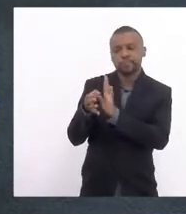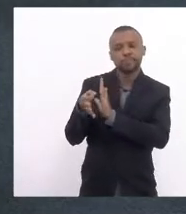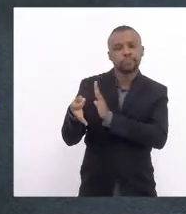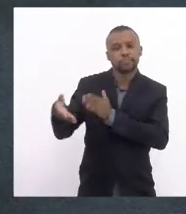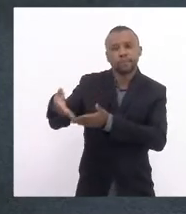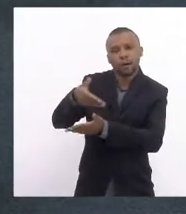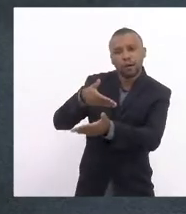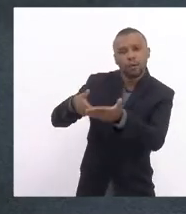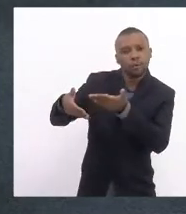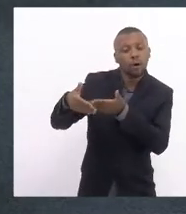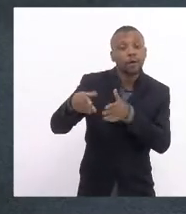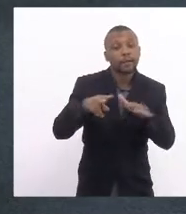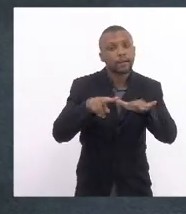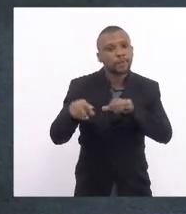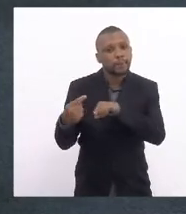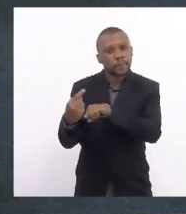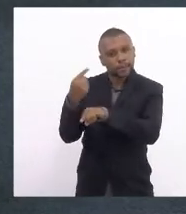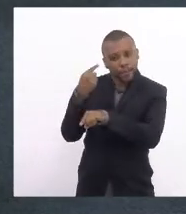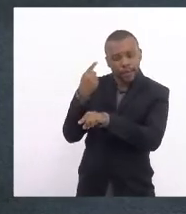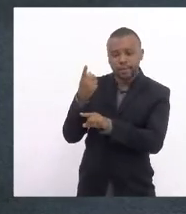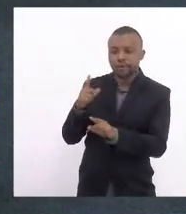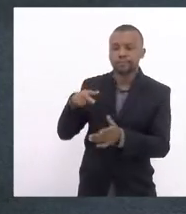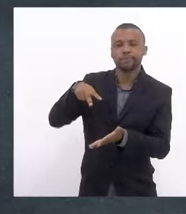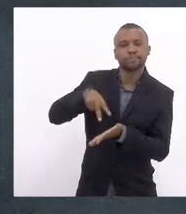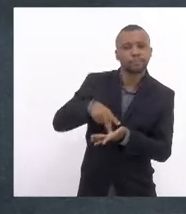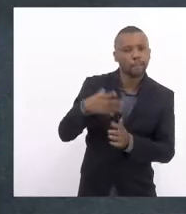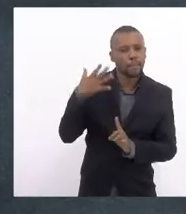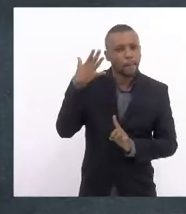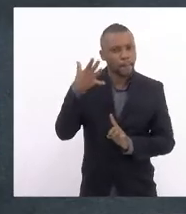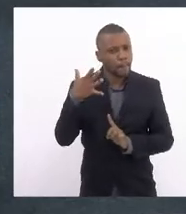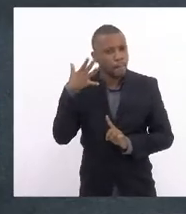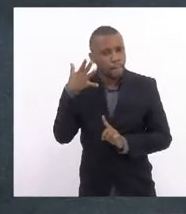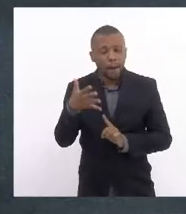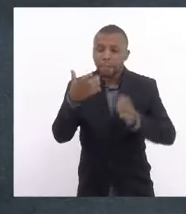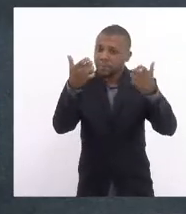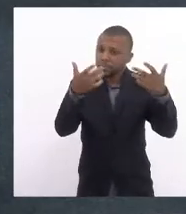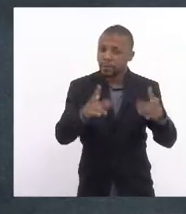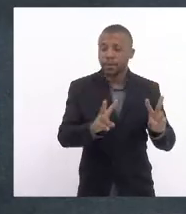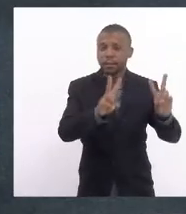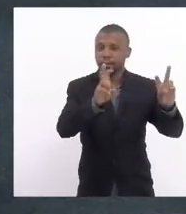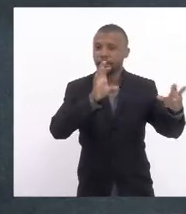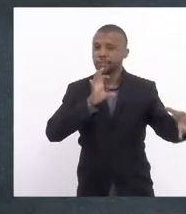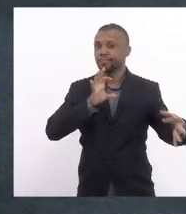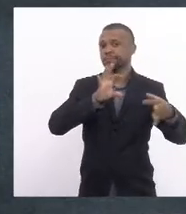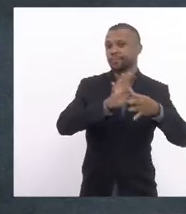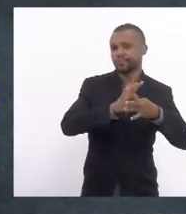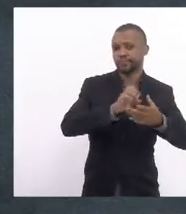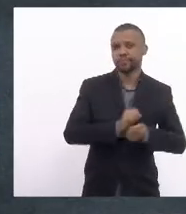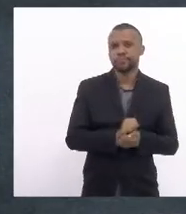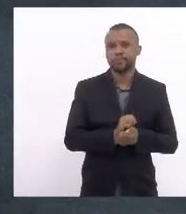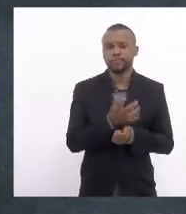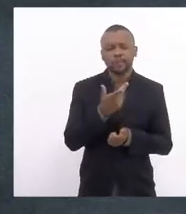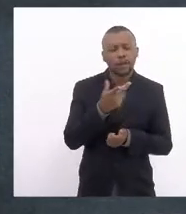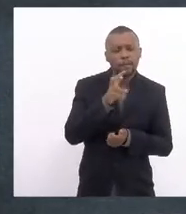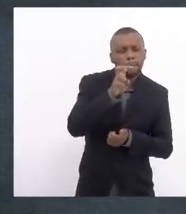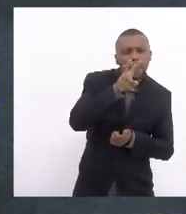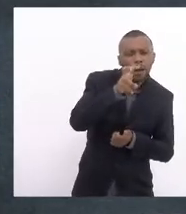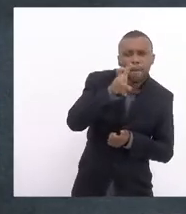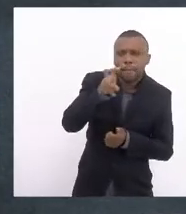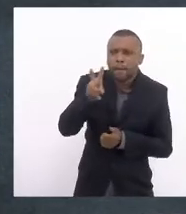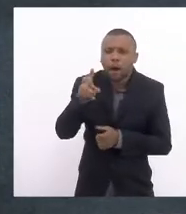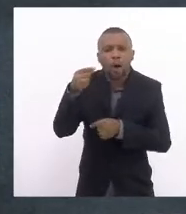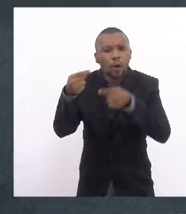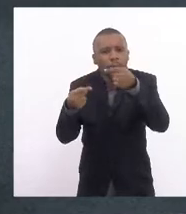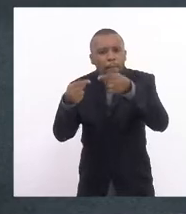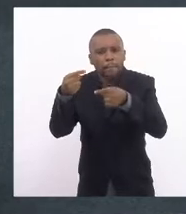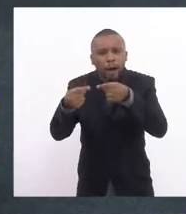usei a tribuna na semana passada para abordar esse tema. Tenho acompanhado também o debate em outros ambientes. E,